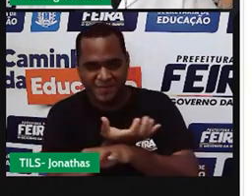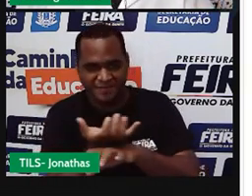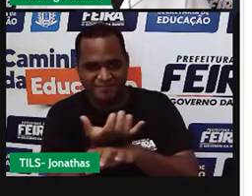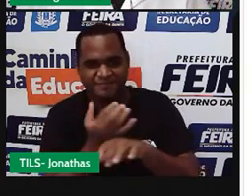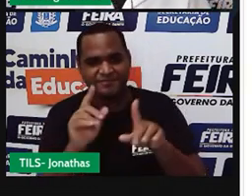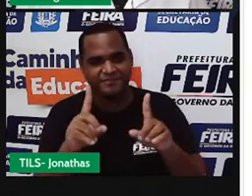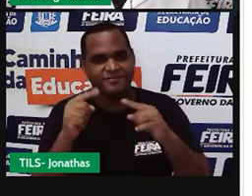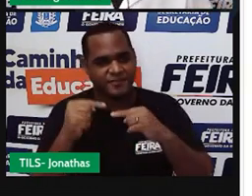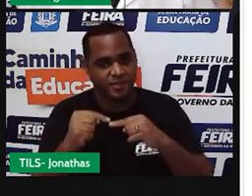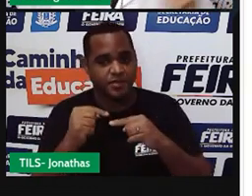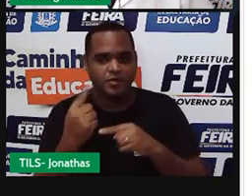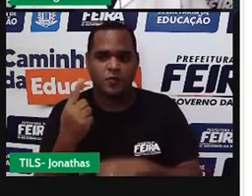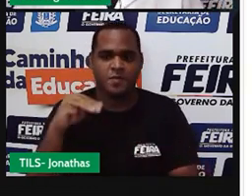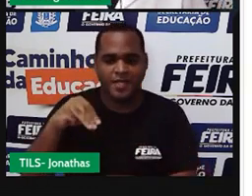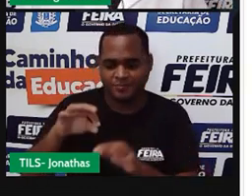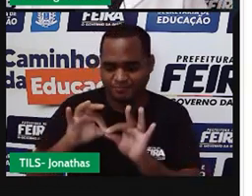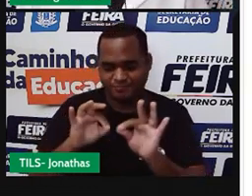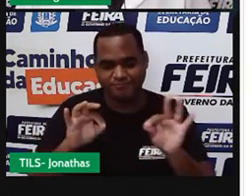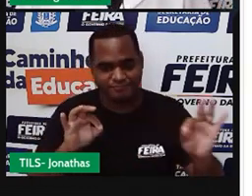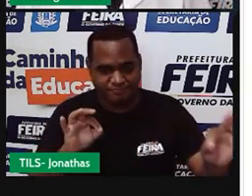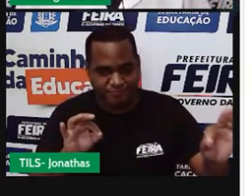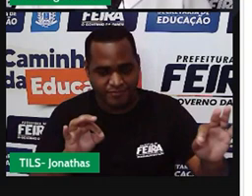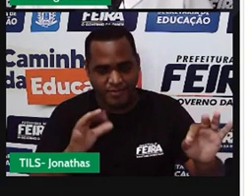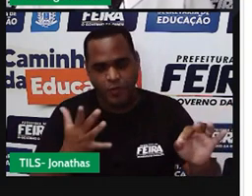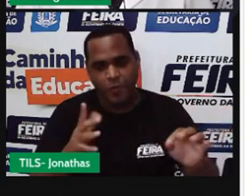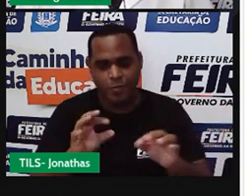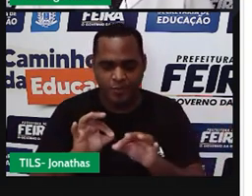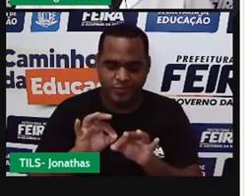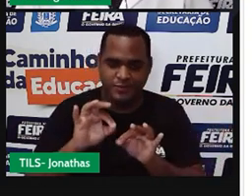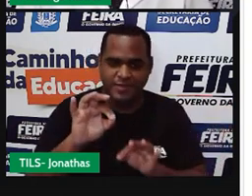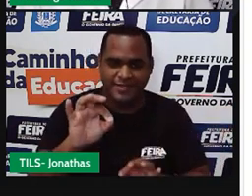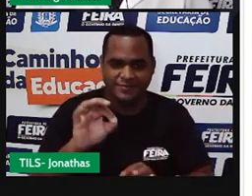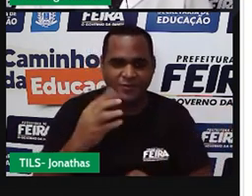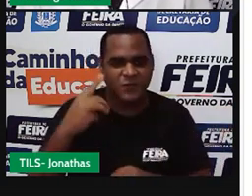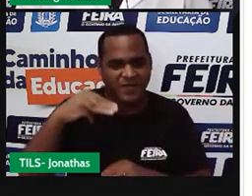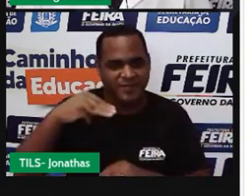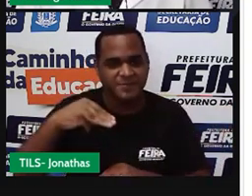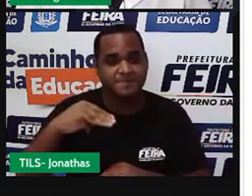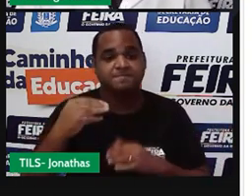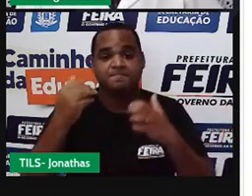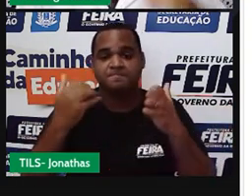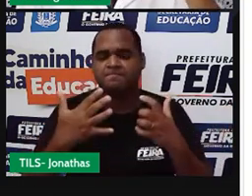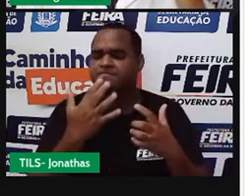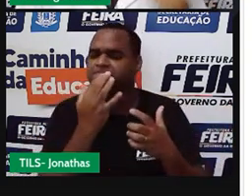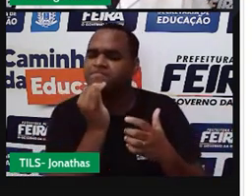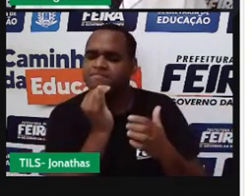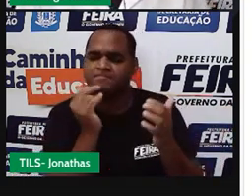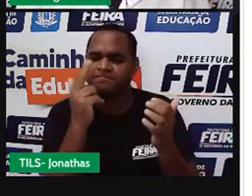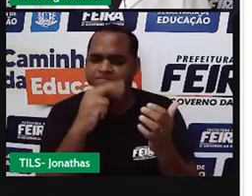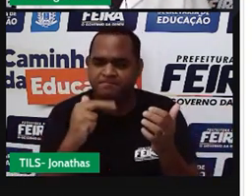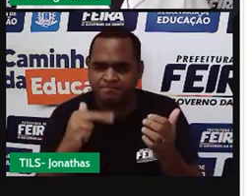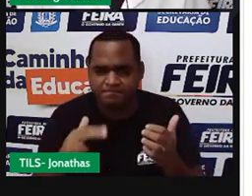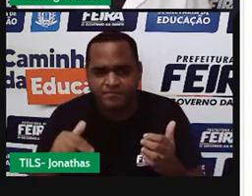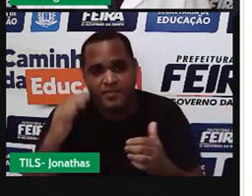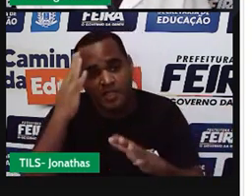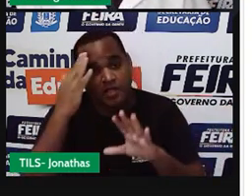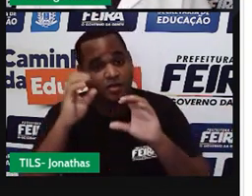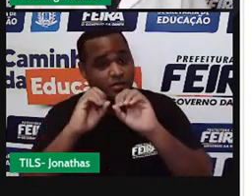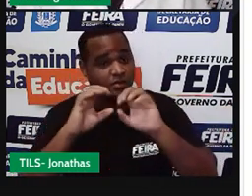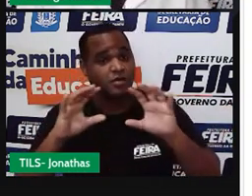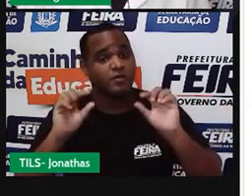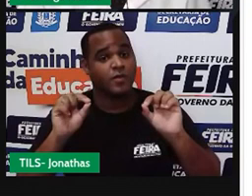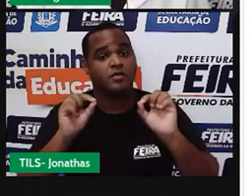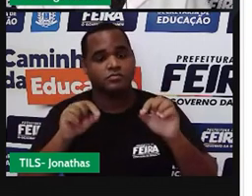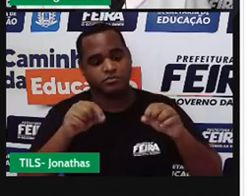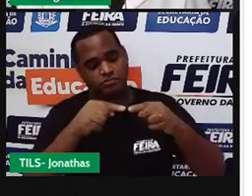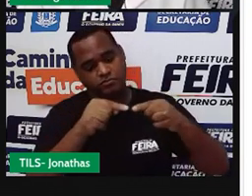de 1 m de largura e 1m de comprimento então tem aqui algumas ilustrações para nos ajudar a entender esse aqui é o